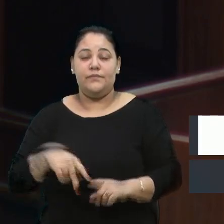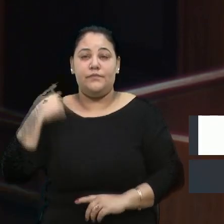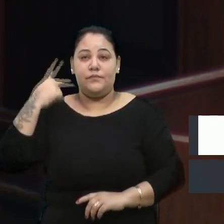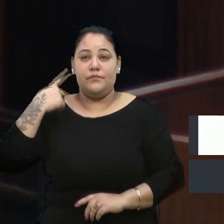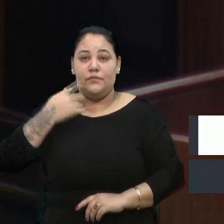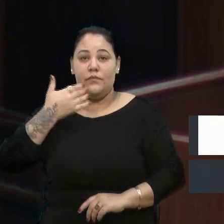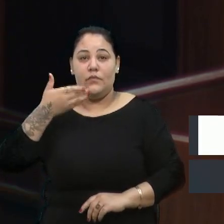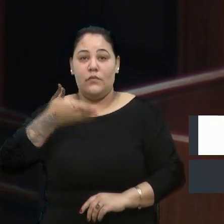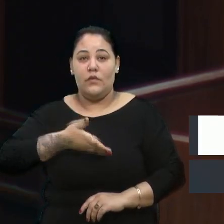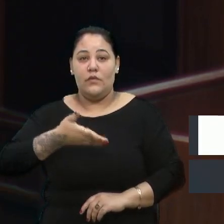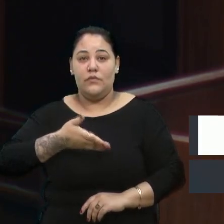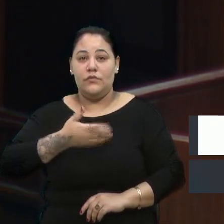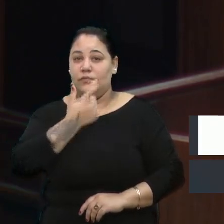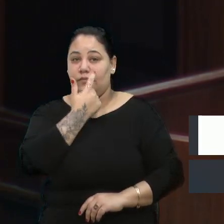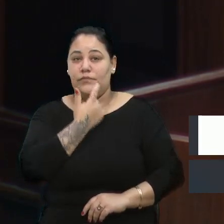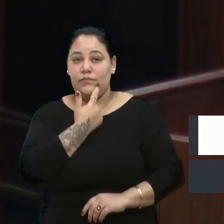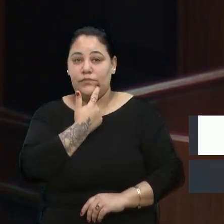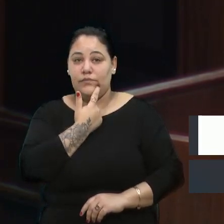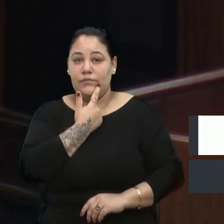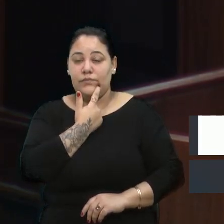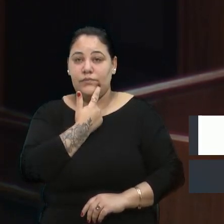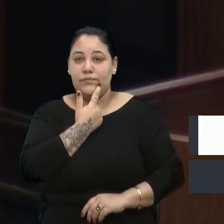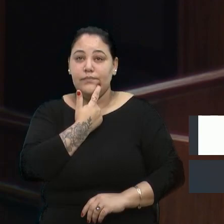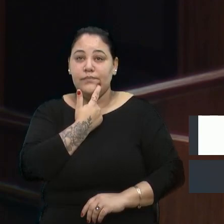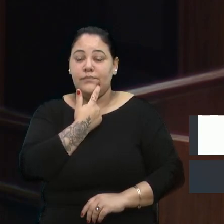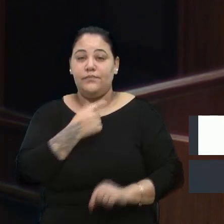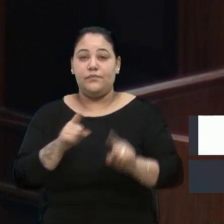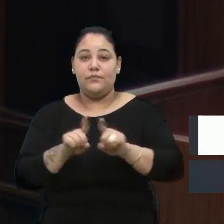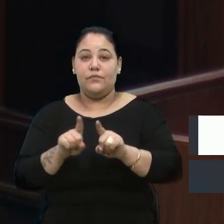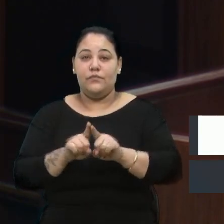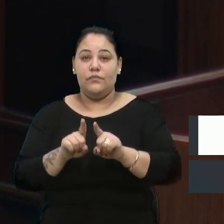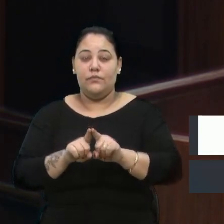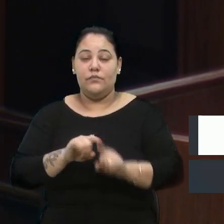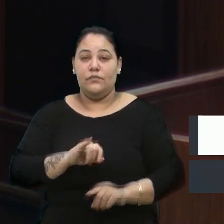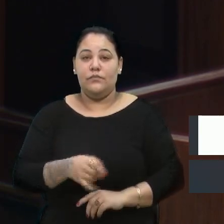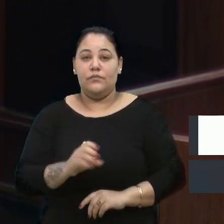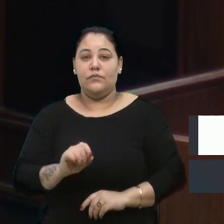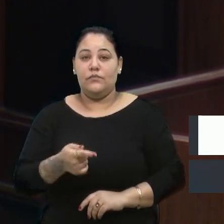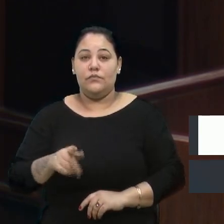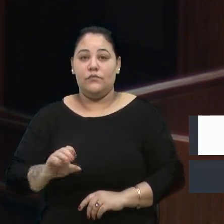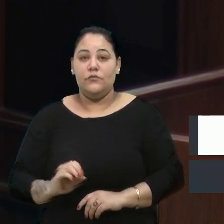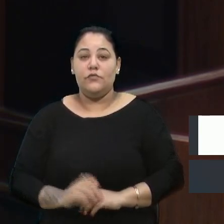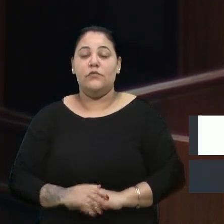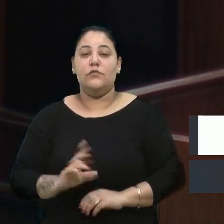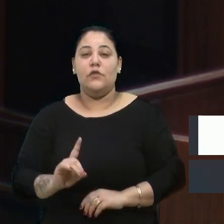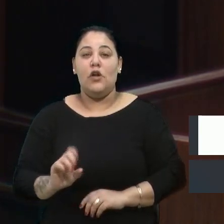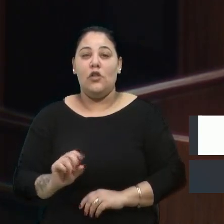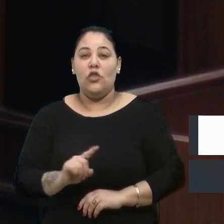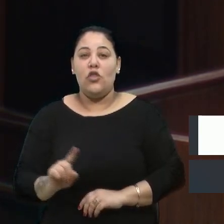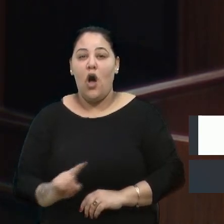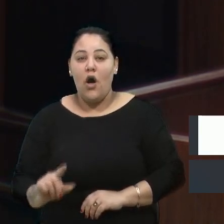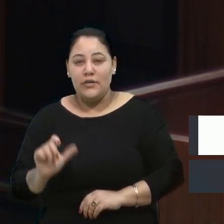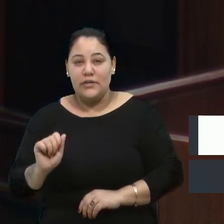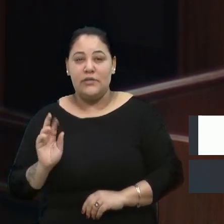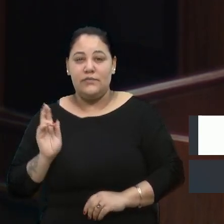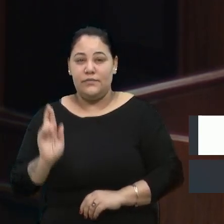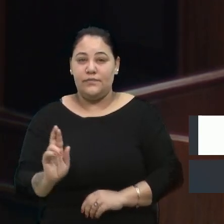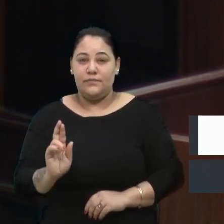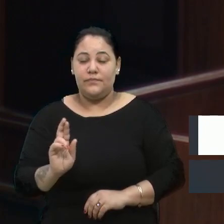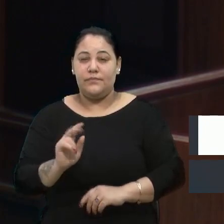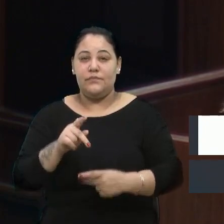Sul, Wagner Petrini, também João Prataveira Neto, Otávio Dosa, que estão aqui representando o